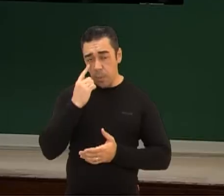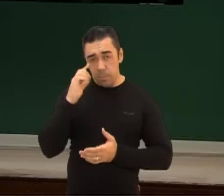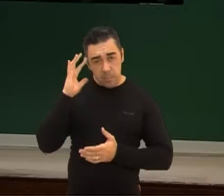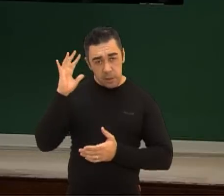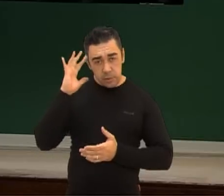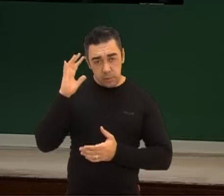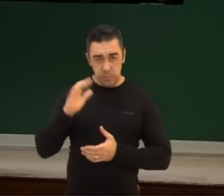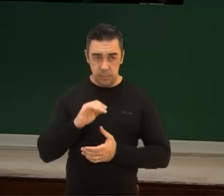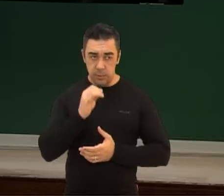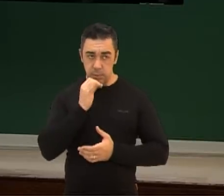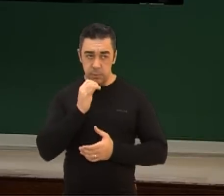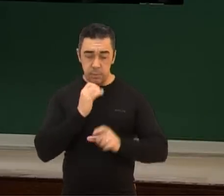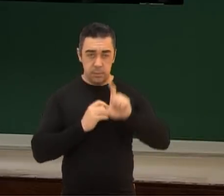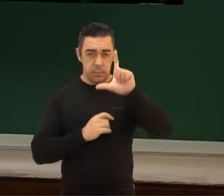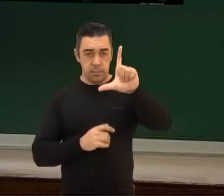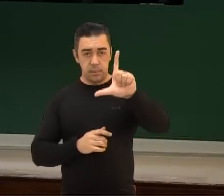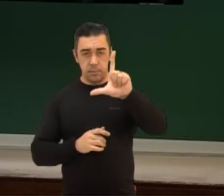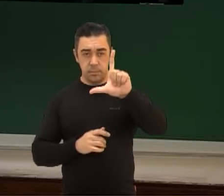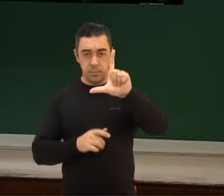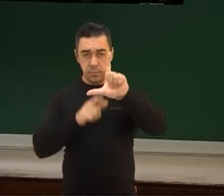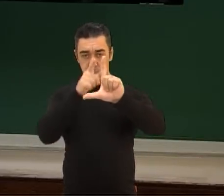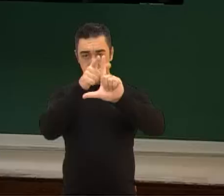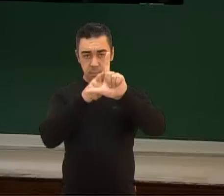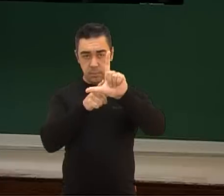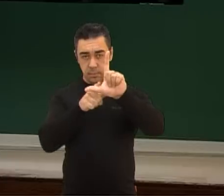ó. Esta abertura tem